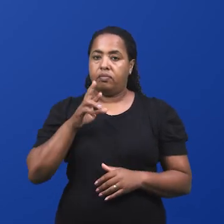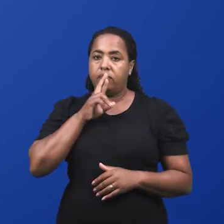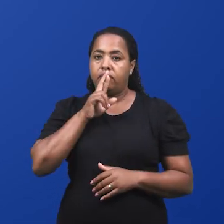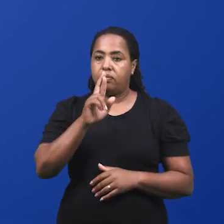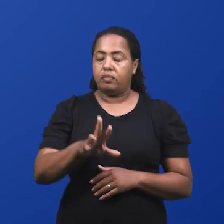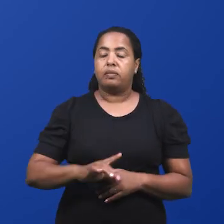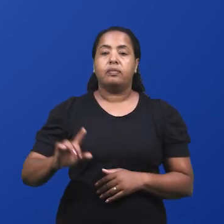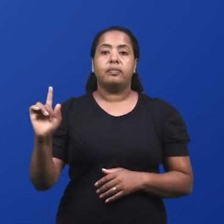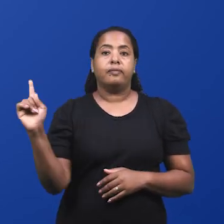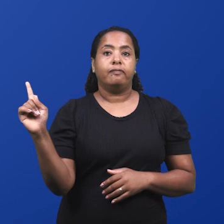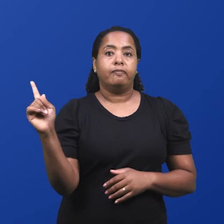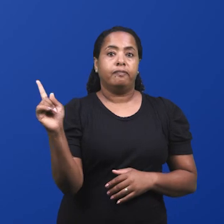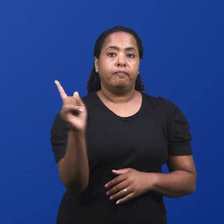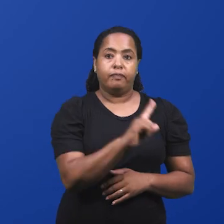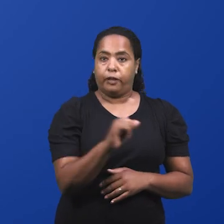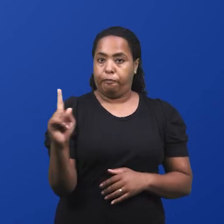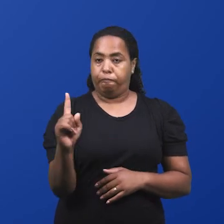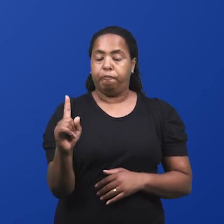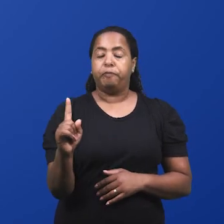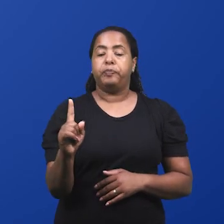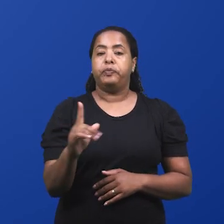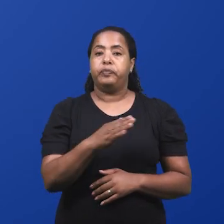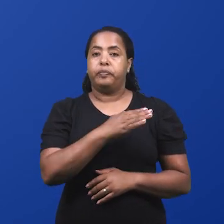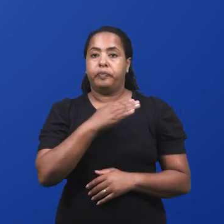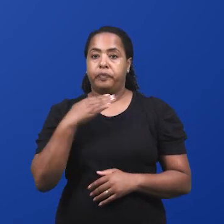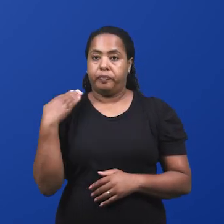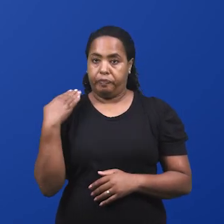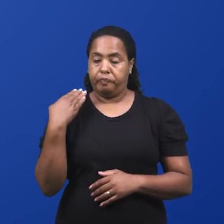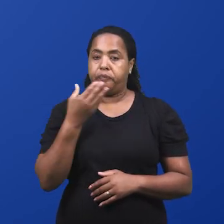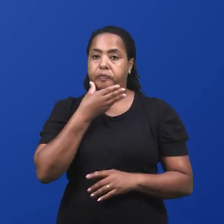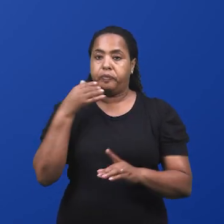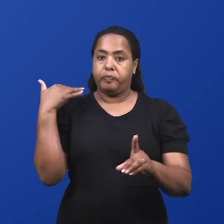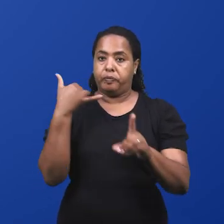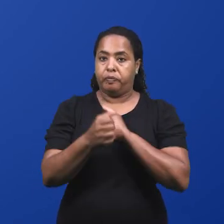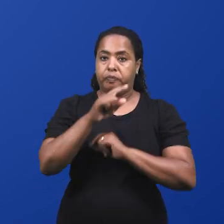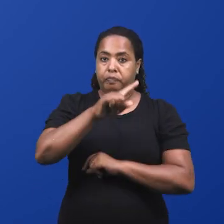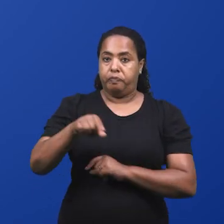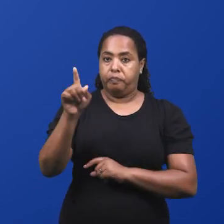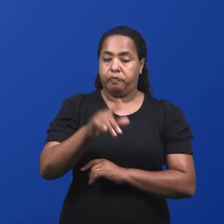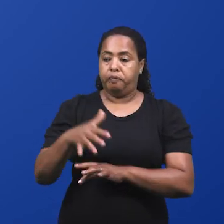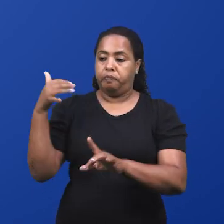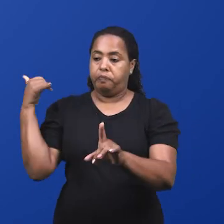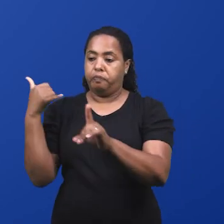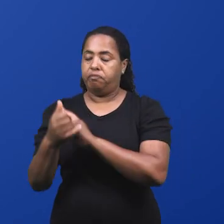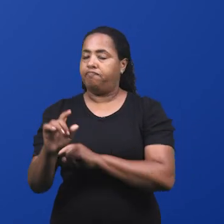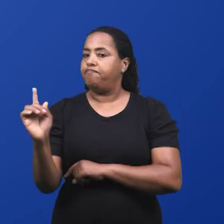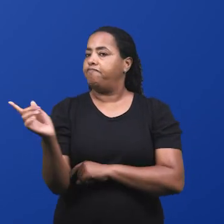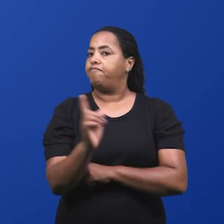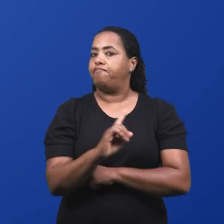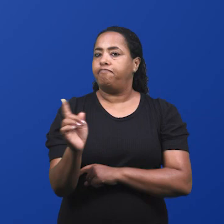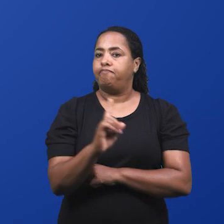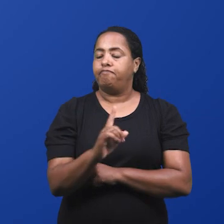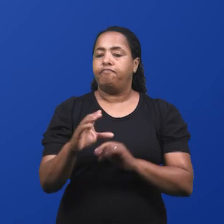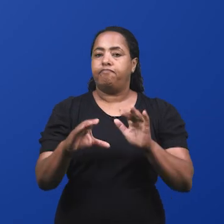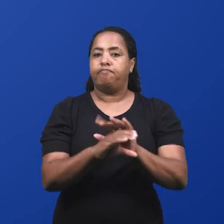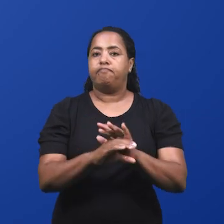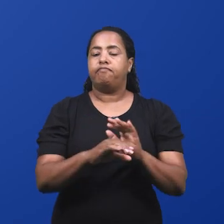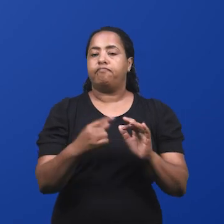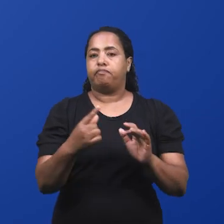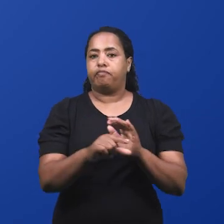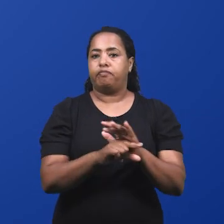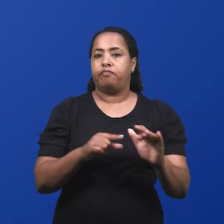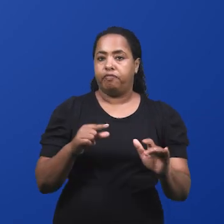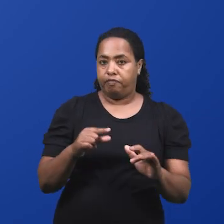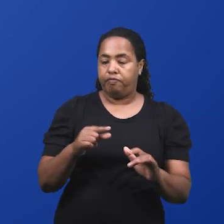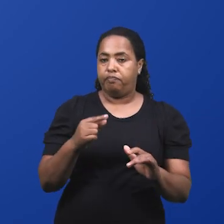número 4, e a resposta é não. A morte do profeta não anula a profecia, assim como a gente pode